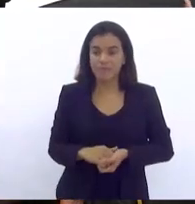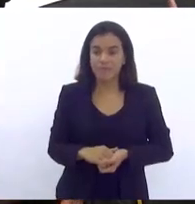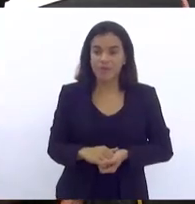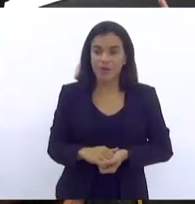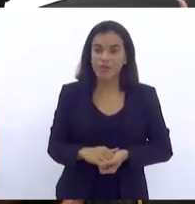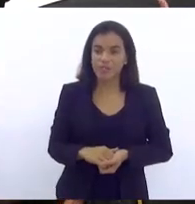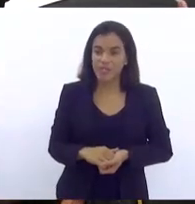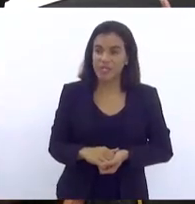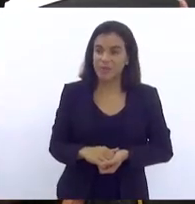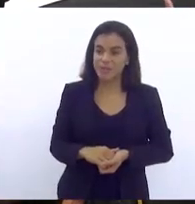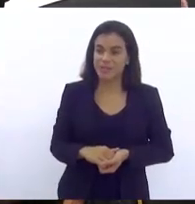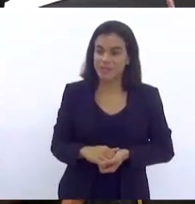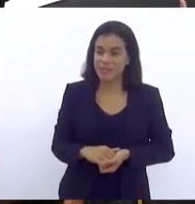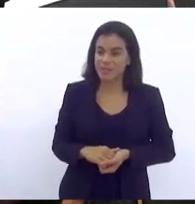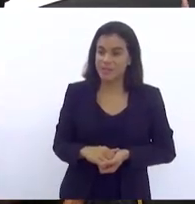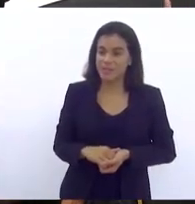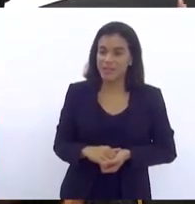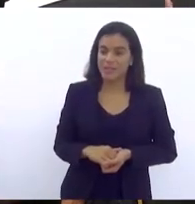Obrigada